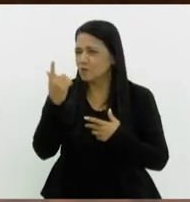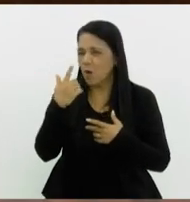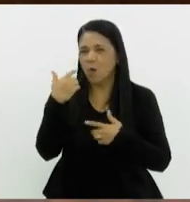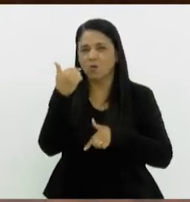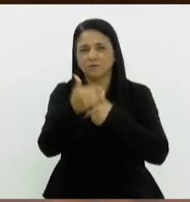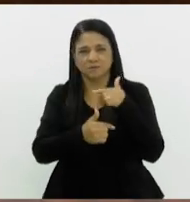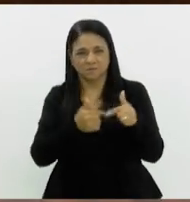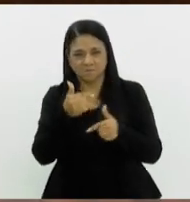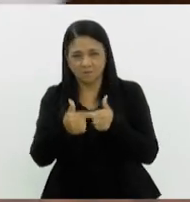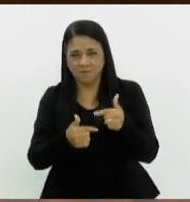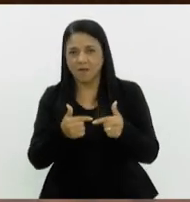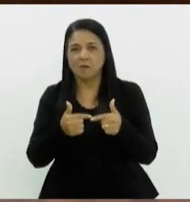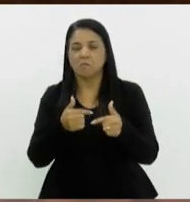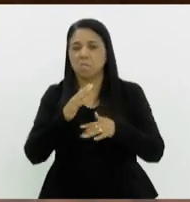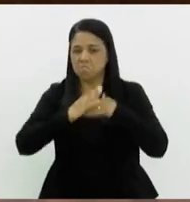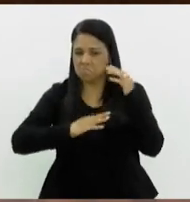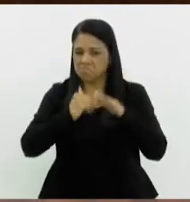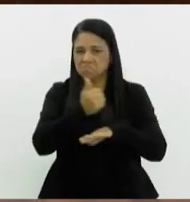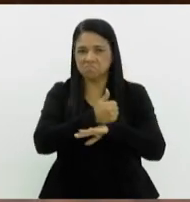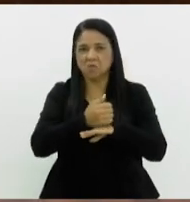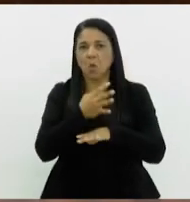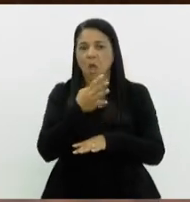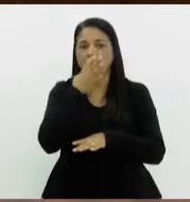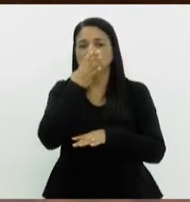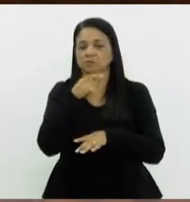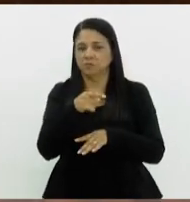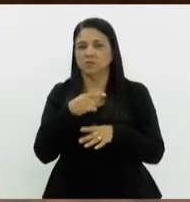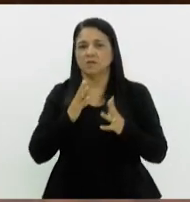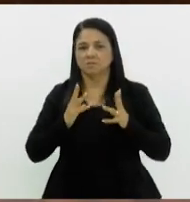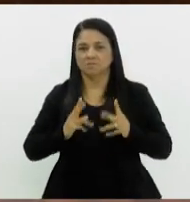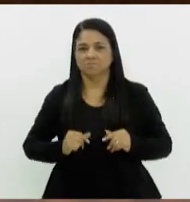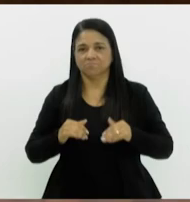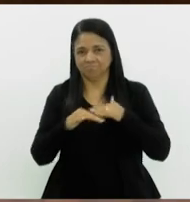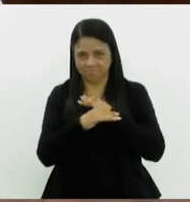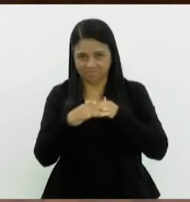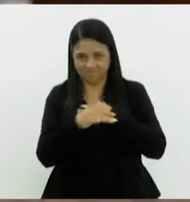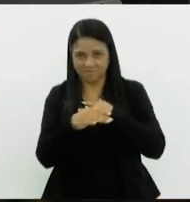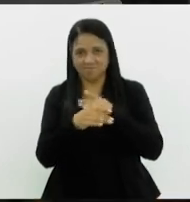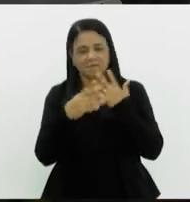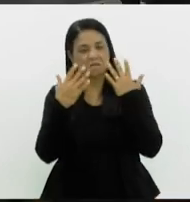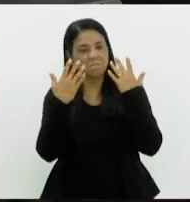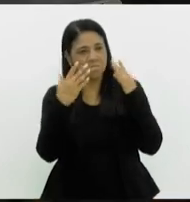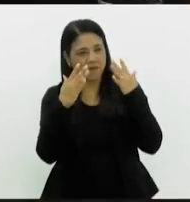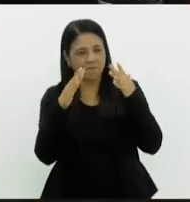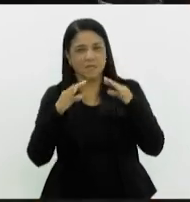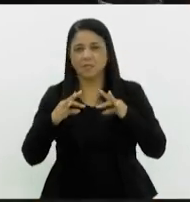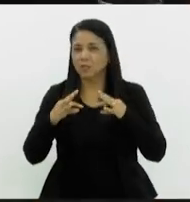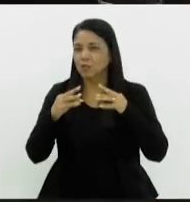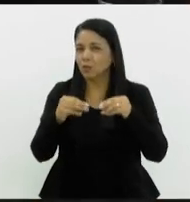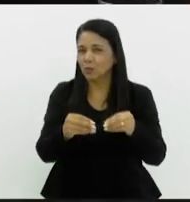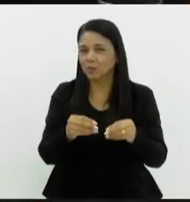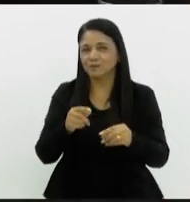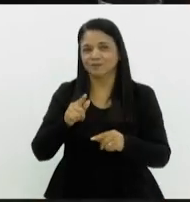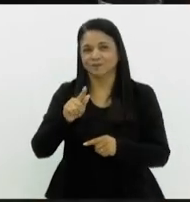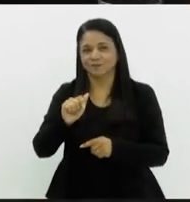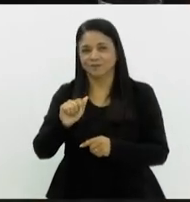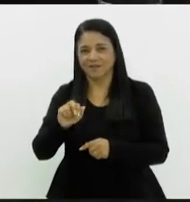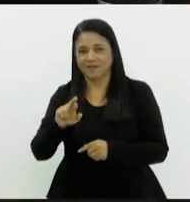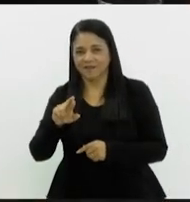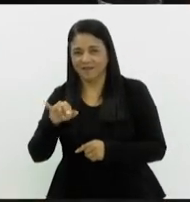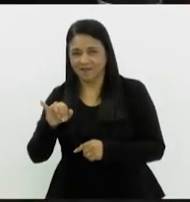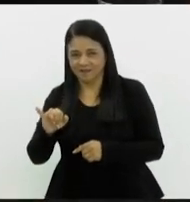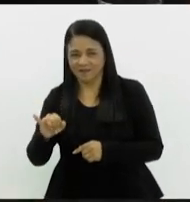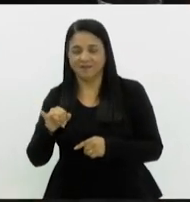que eu admiro muito e deixa a nossa cidade limpa aí. Parabéns a todos os garis de todos os municípios